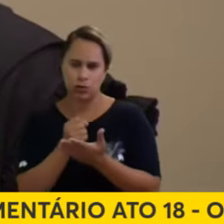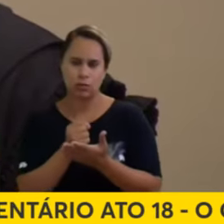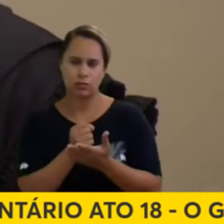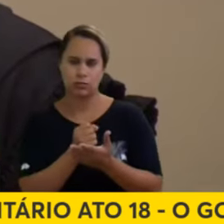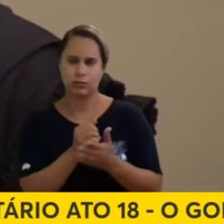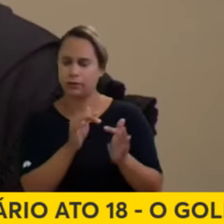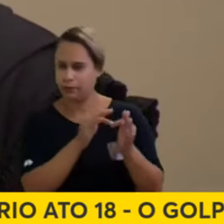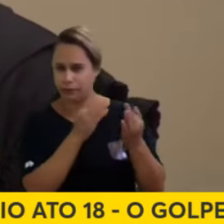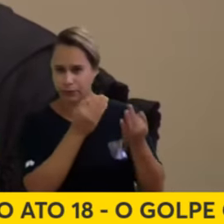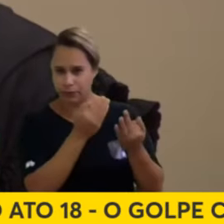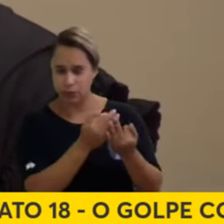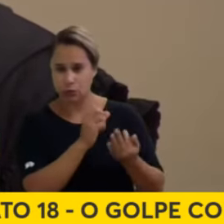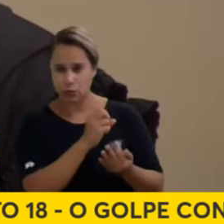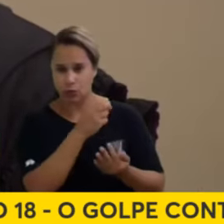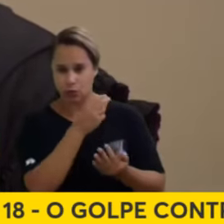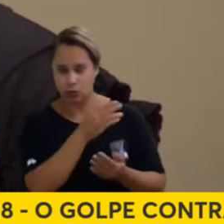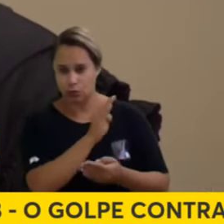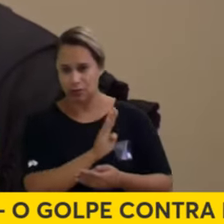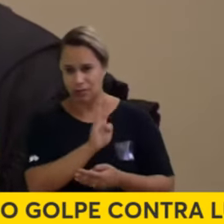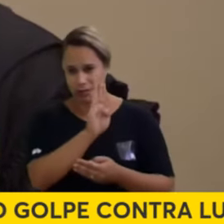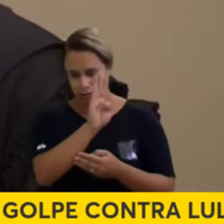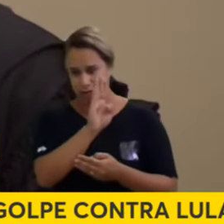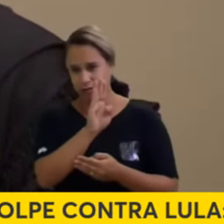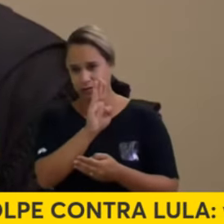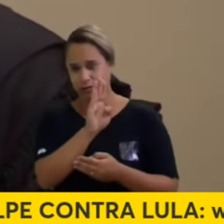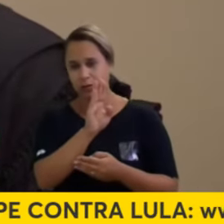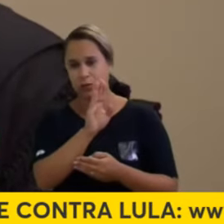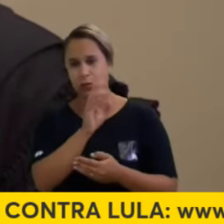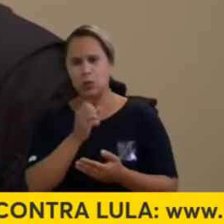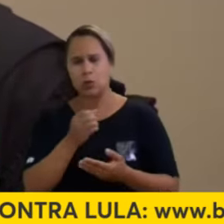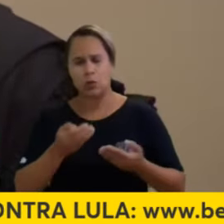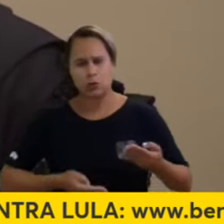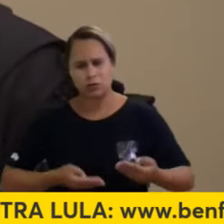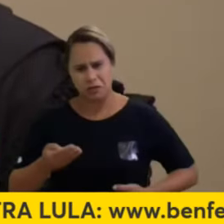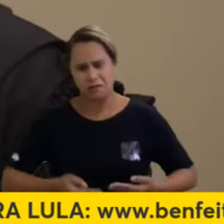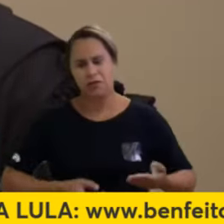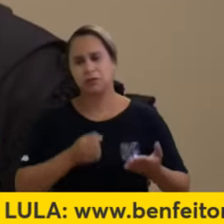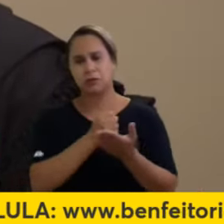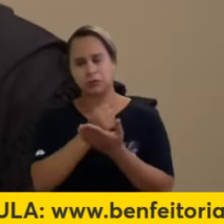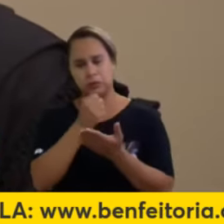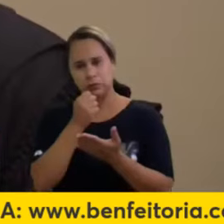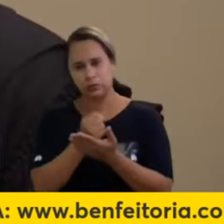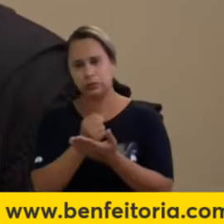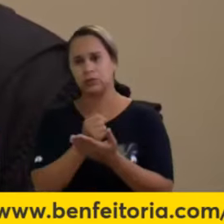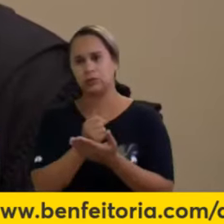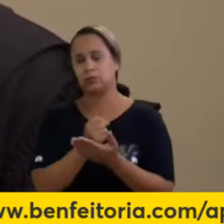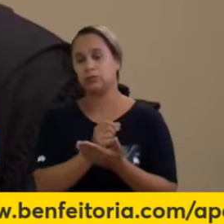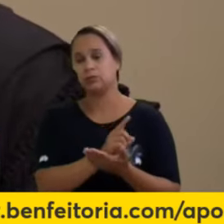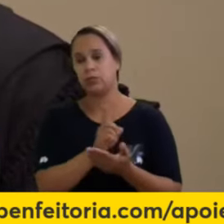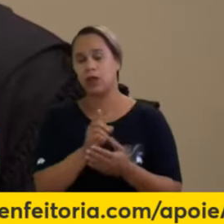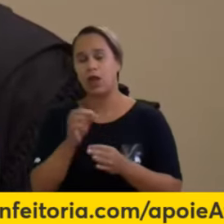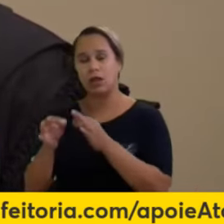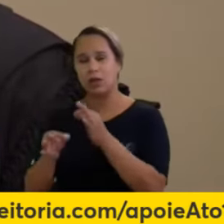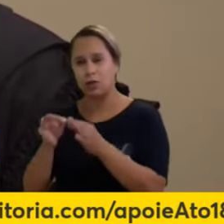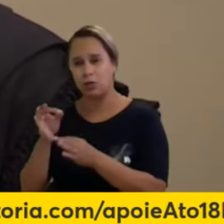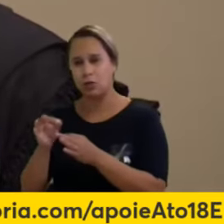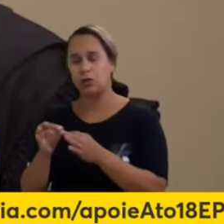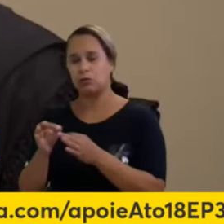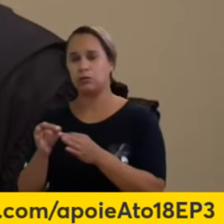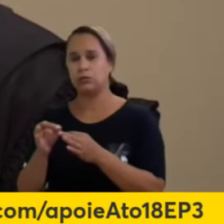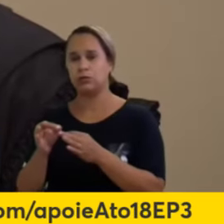prestação do serviço ou fornecimento de bem para campanha eleitoral em seja atenção da Justiça Eleitoral dada possibilidade de